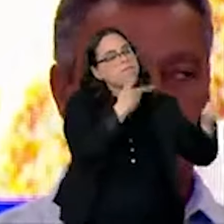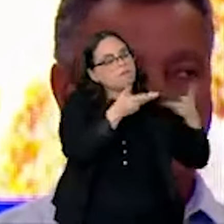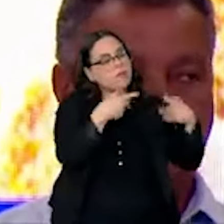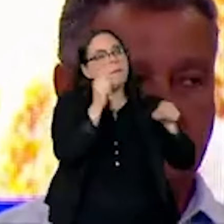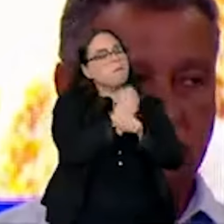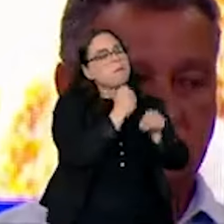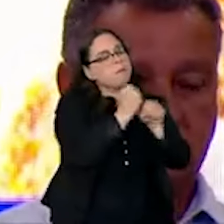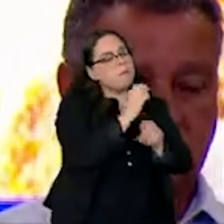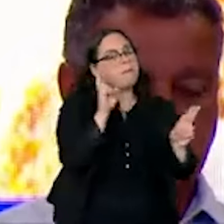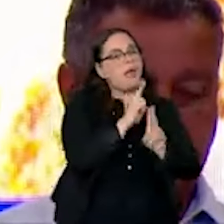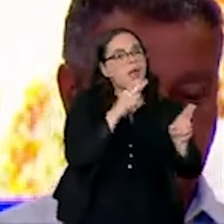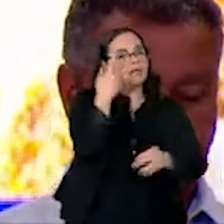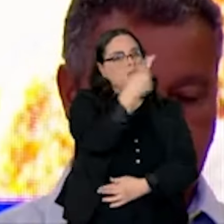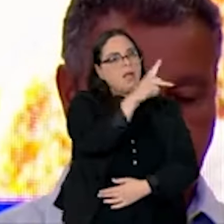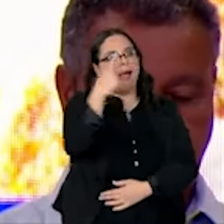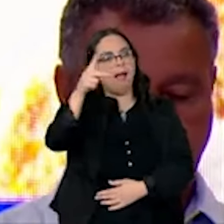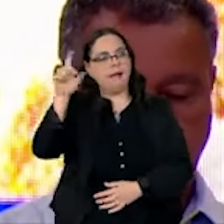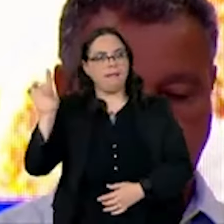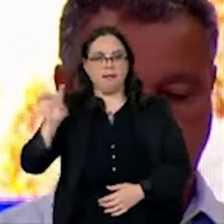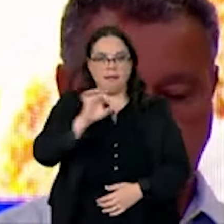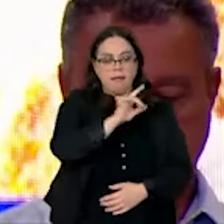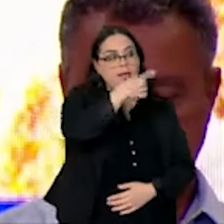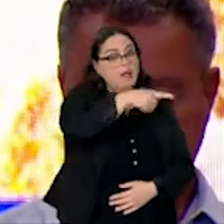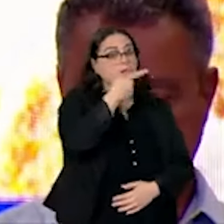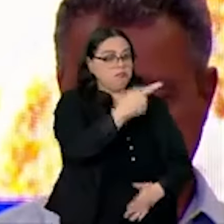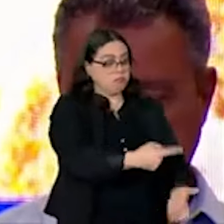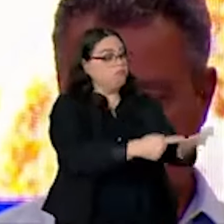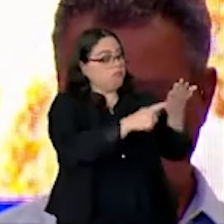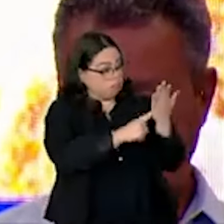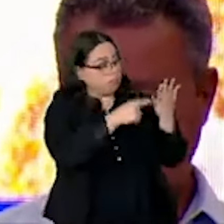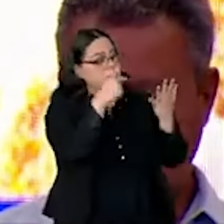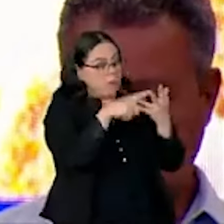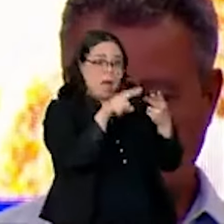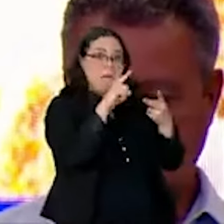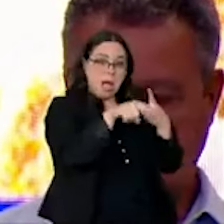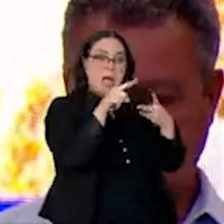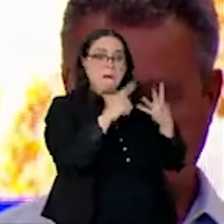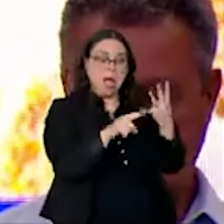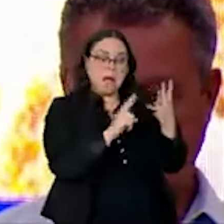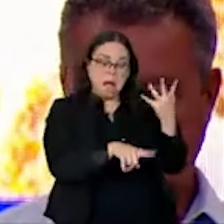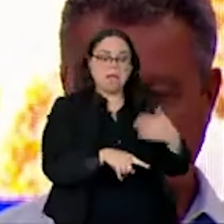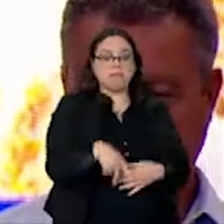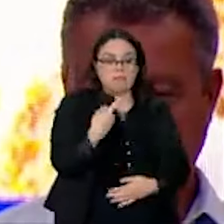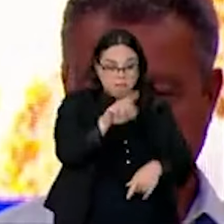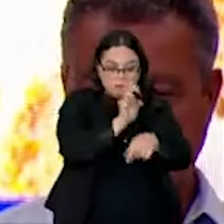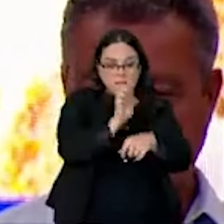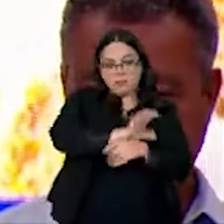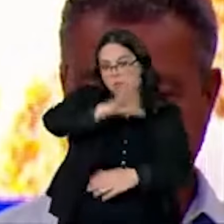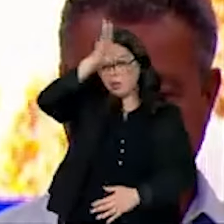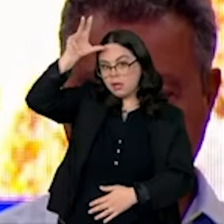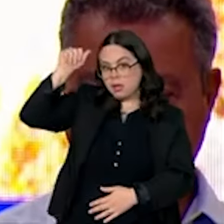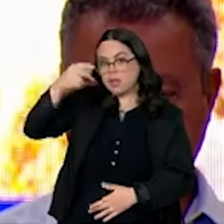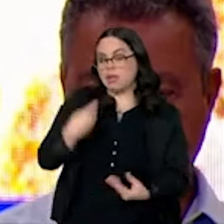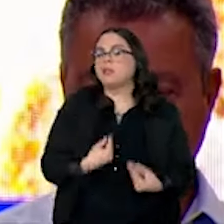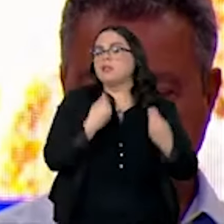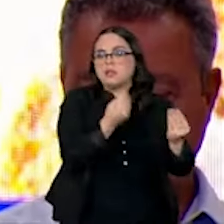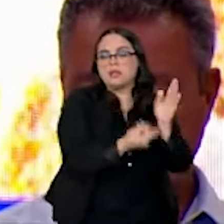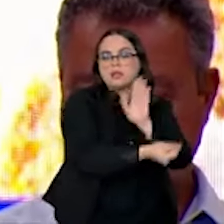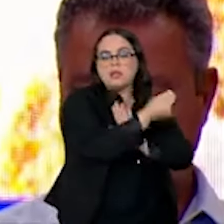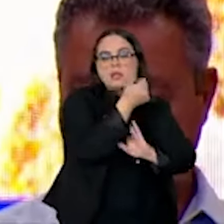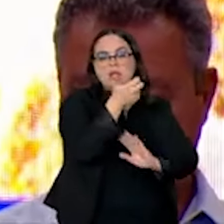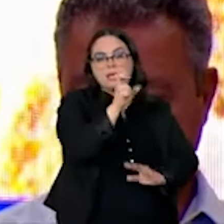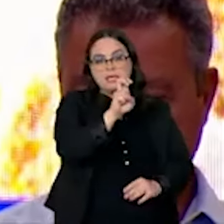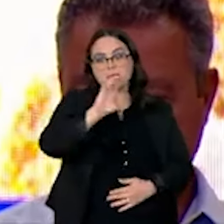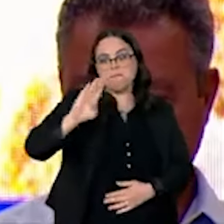obras prioritárias para eles. E eles apresentaram. Aqui para o estado do Amazonas foi disponibilizado